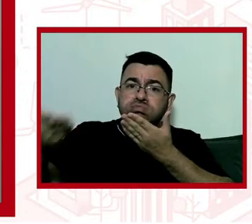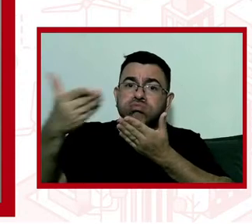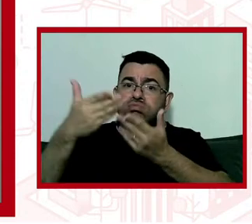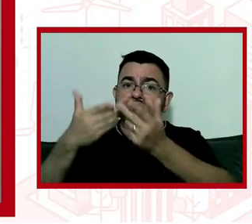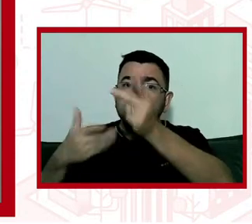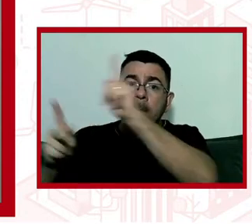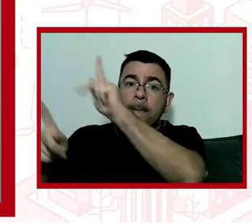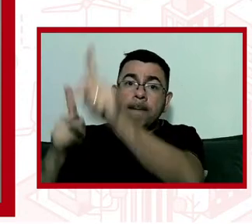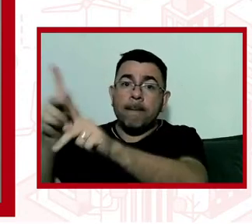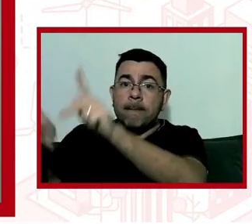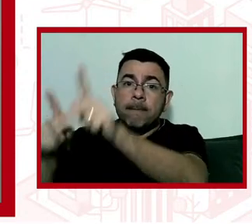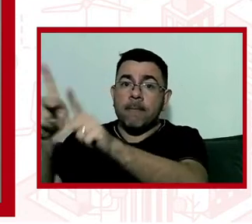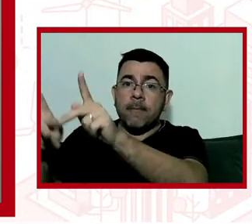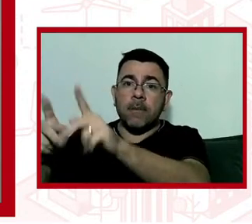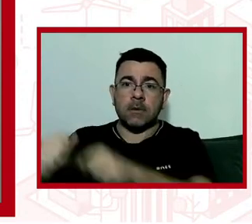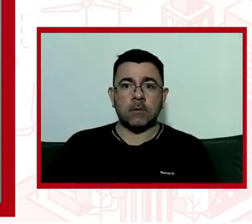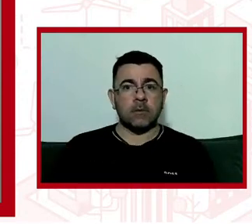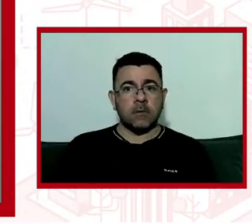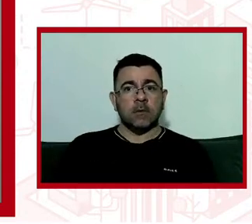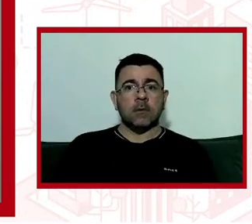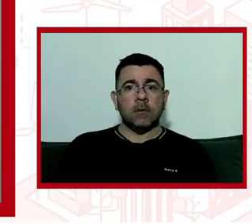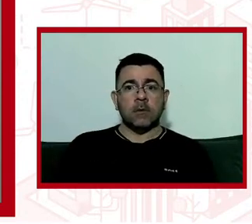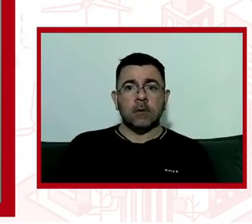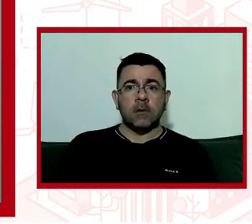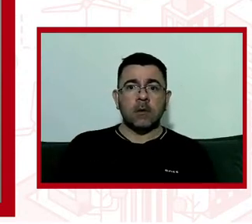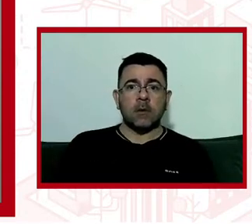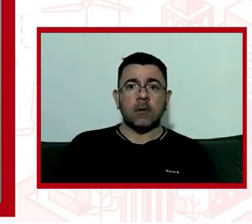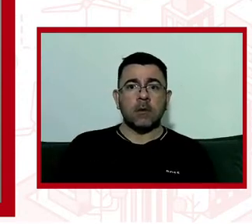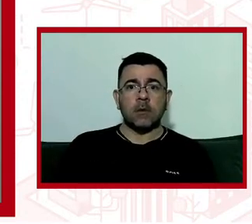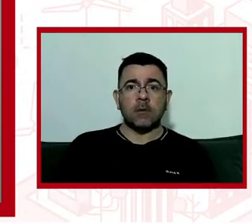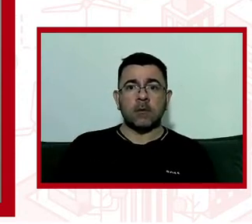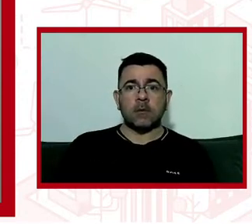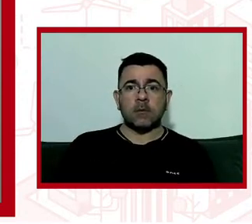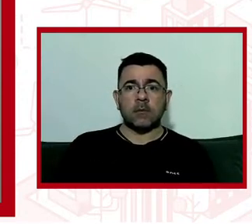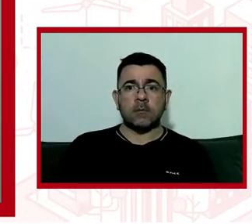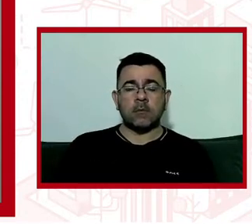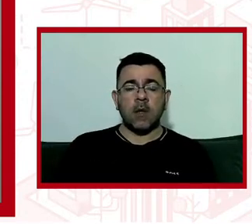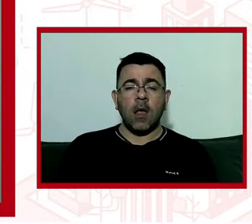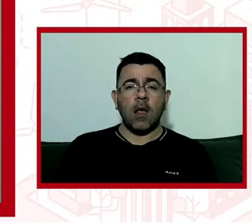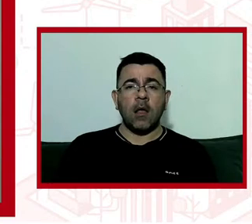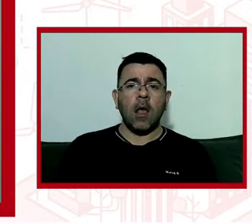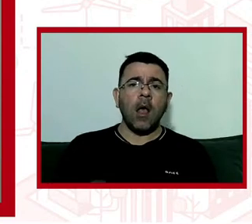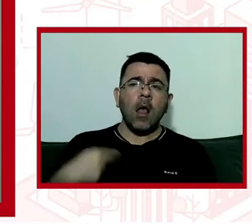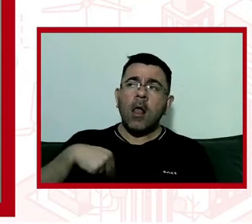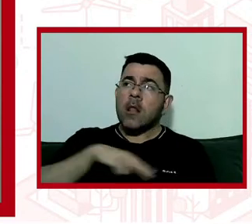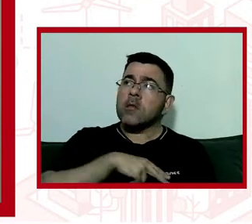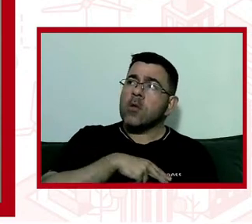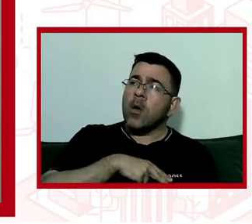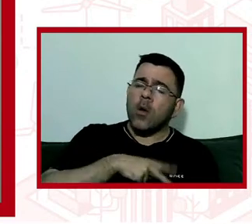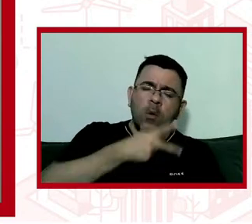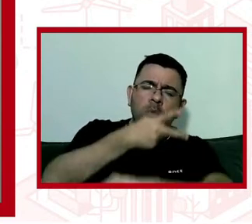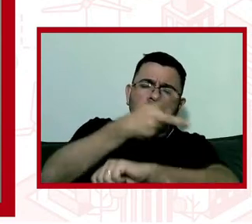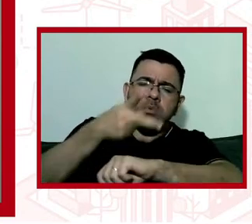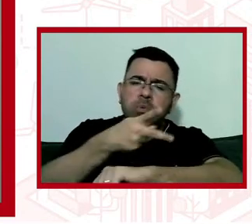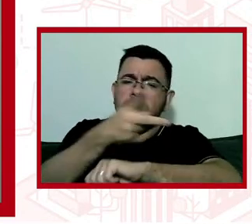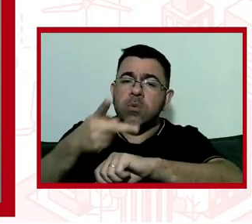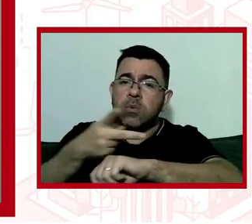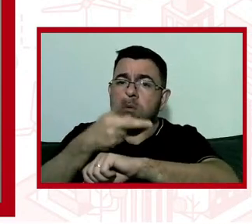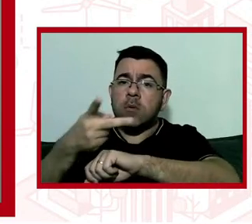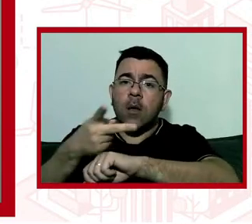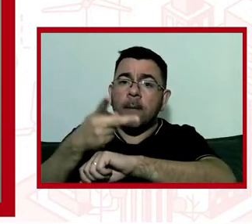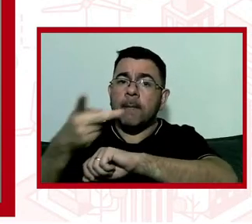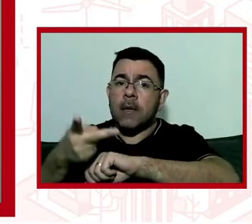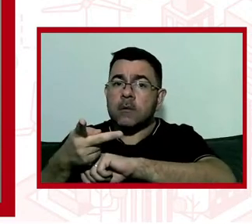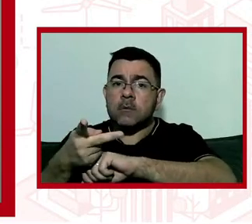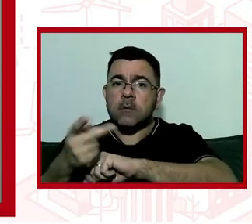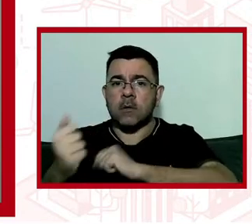lancei um programa de Praças a gente eh colocou o levantamento no conecta Recife e fez a as